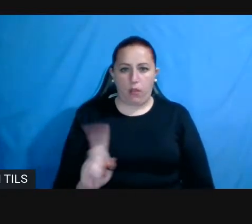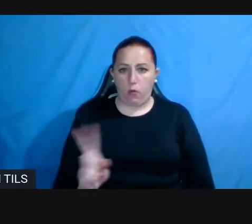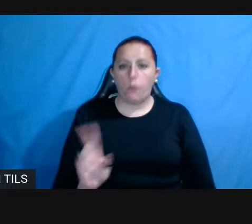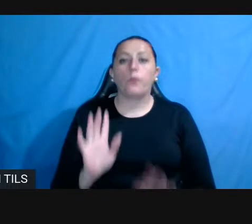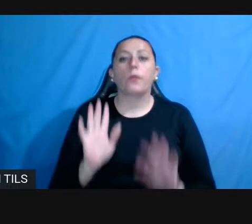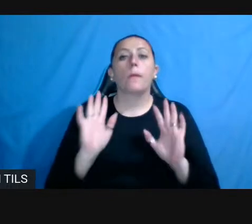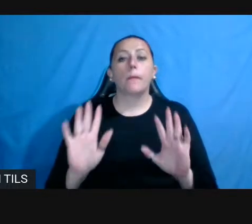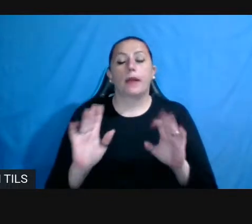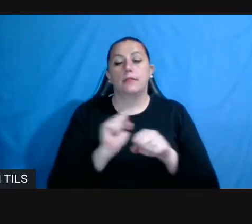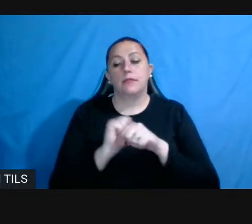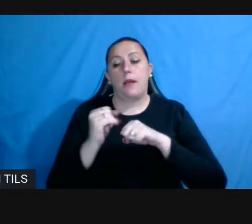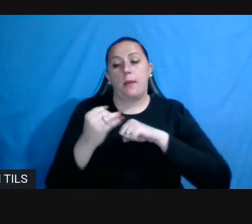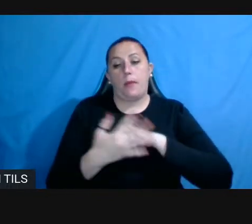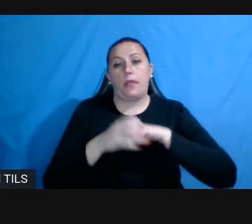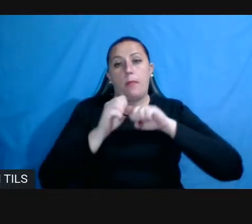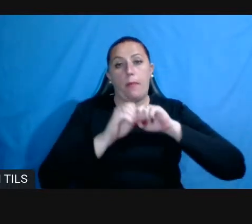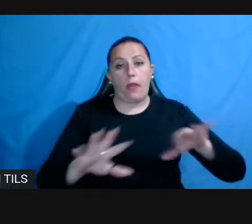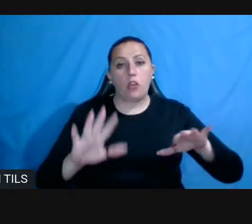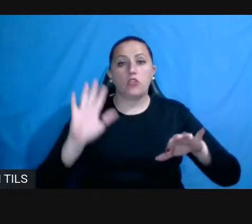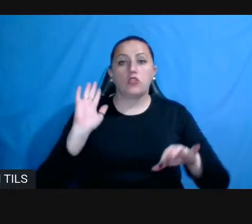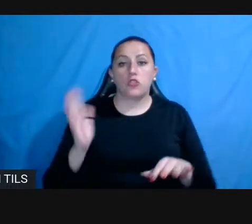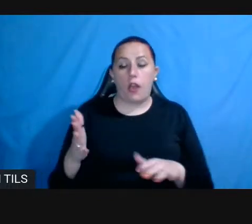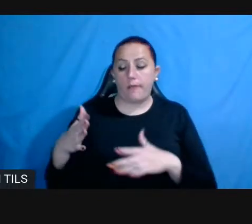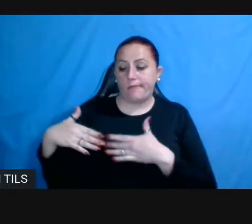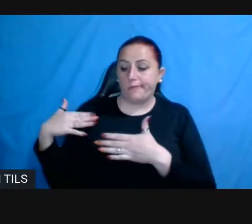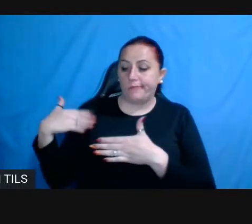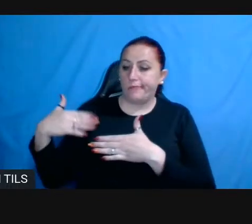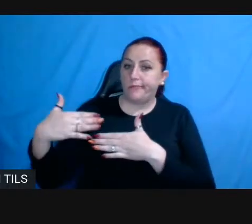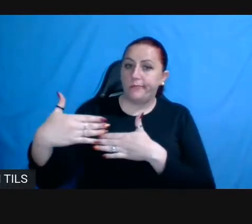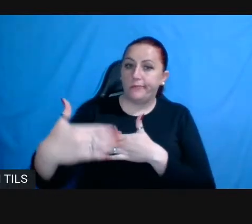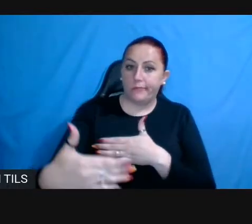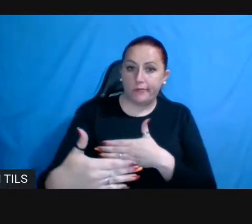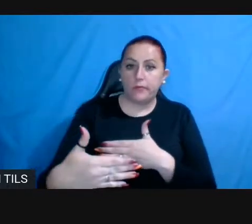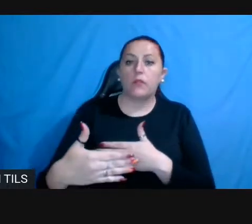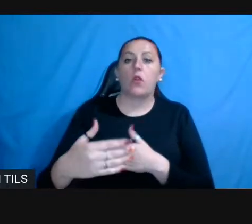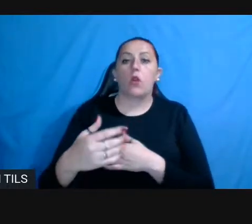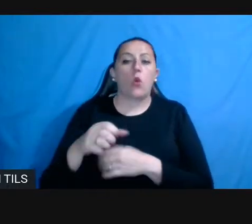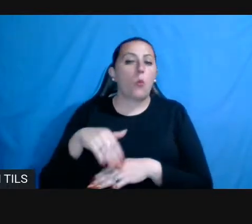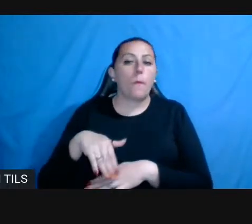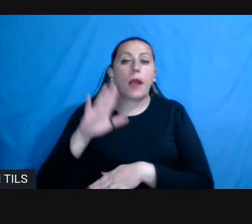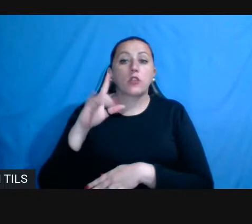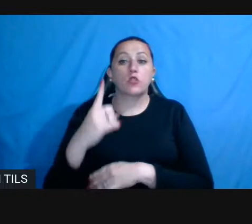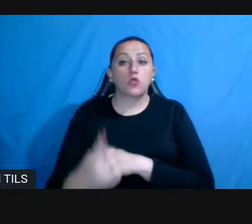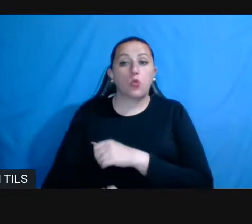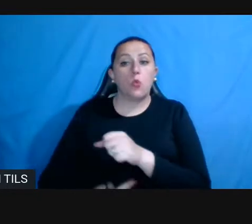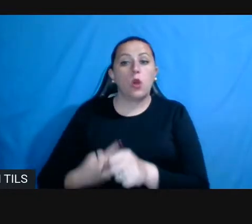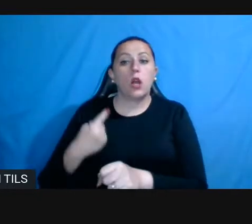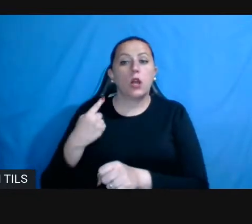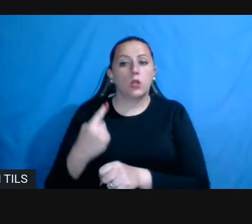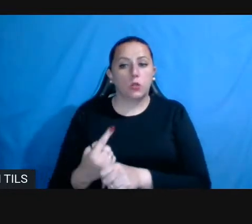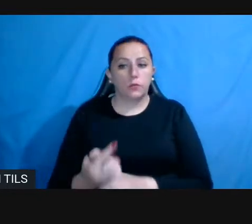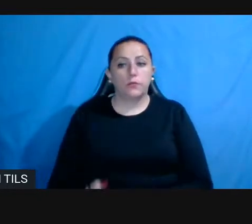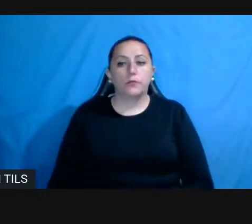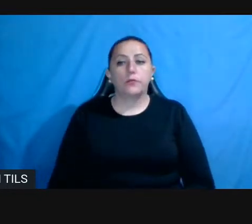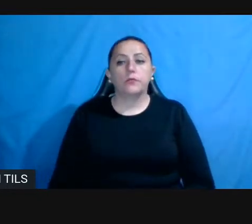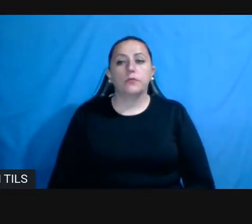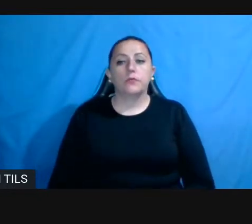pandemia nos empurrou e já vem há mais de um ano, então já estamos há 14 meses